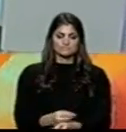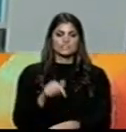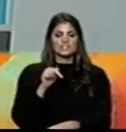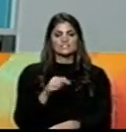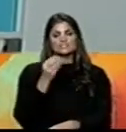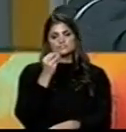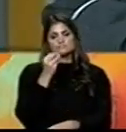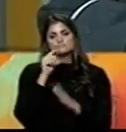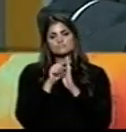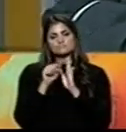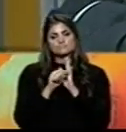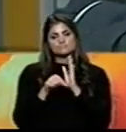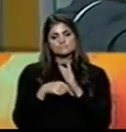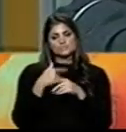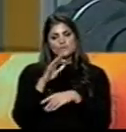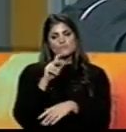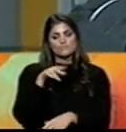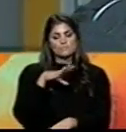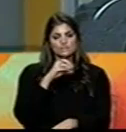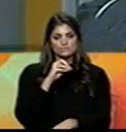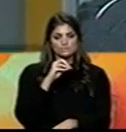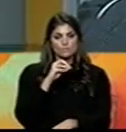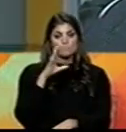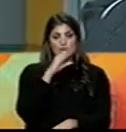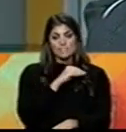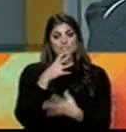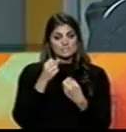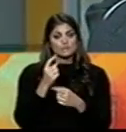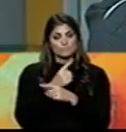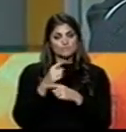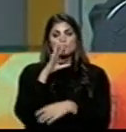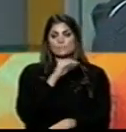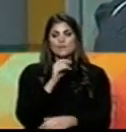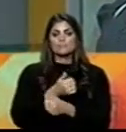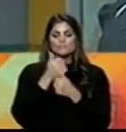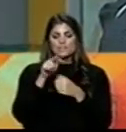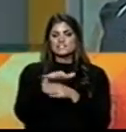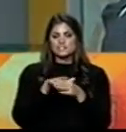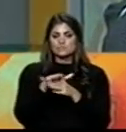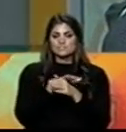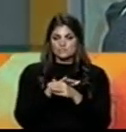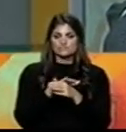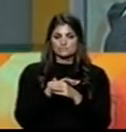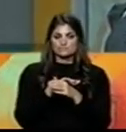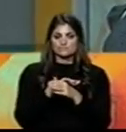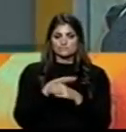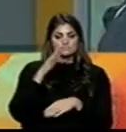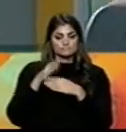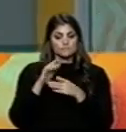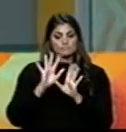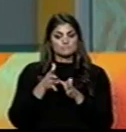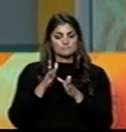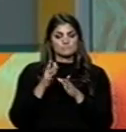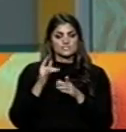receita hoje estou a fazê-la exatamente com o fermento de padeiro seco, porque estes pães são bons naquelas situações em que de repente precisas de